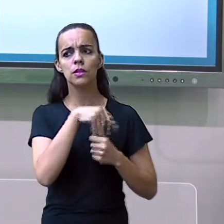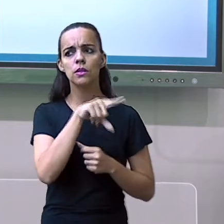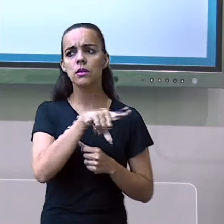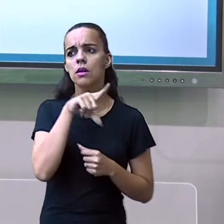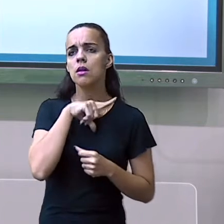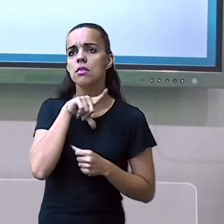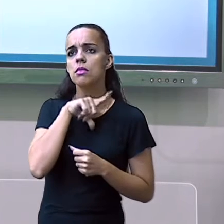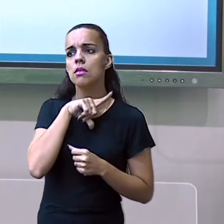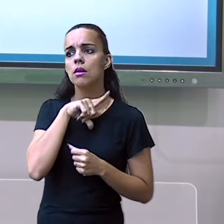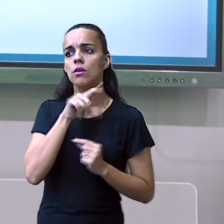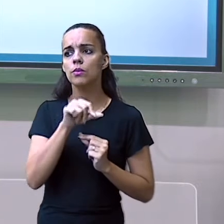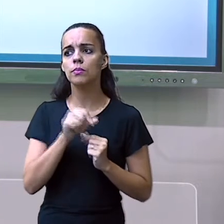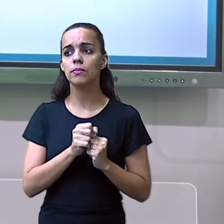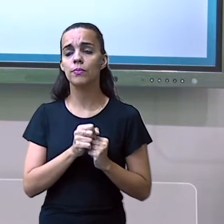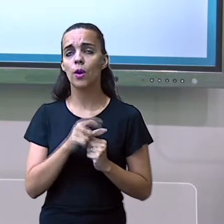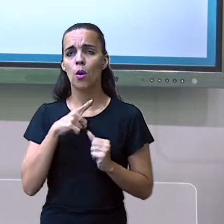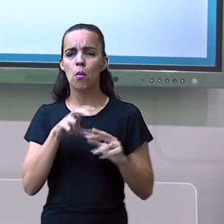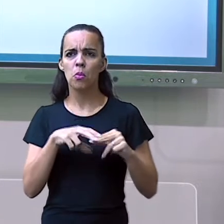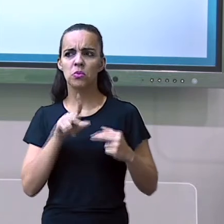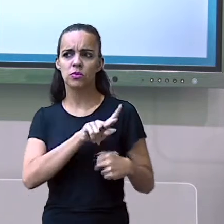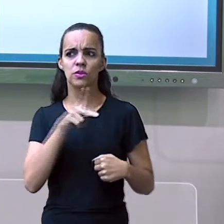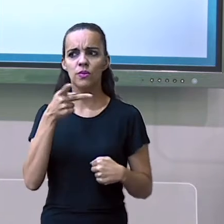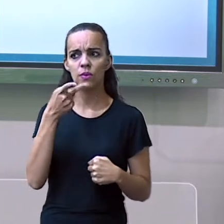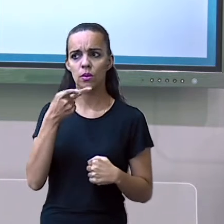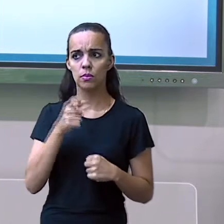por se tratar de um texto